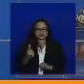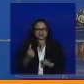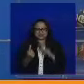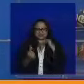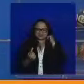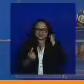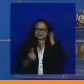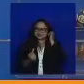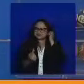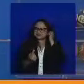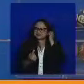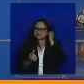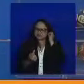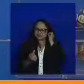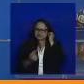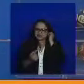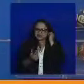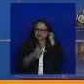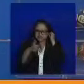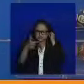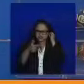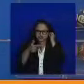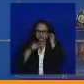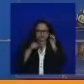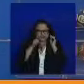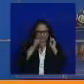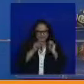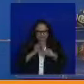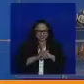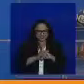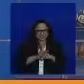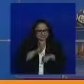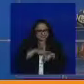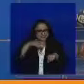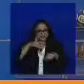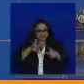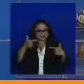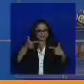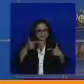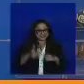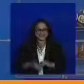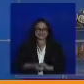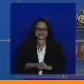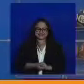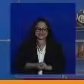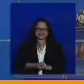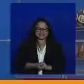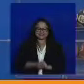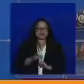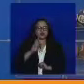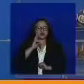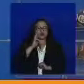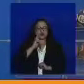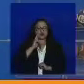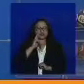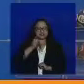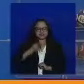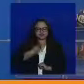81. Tá com sorte, tá marcando. Pode chamar que a sorte vem. Bola rosa,